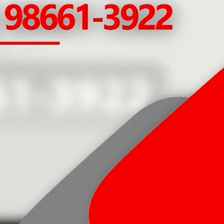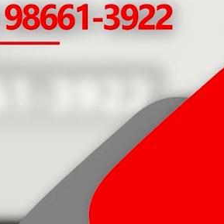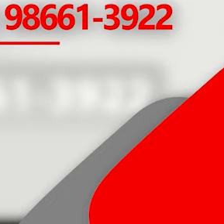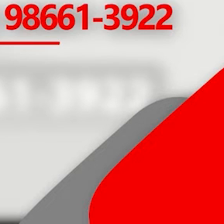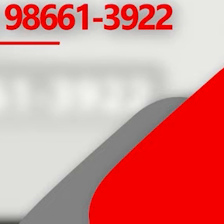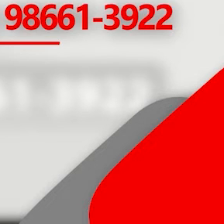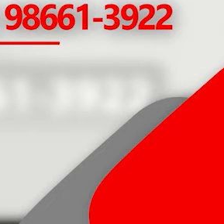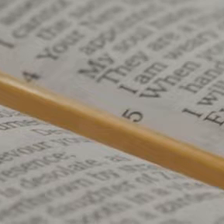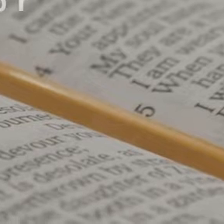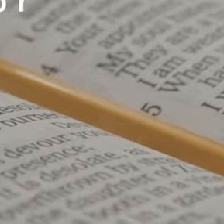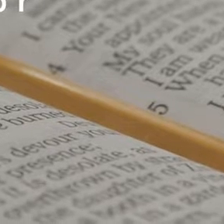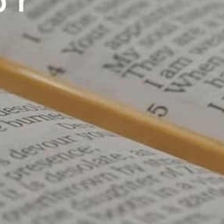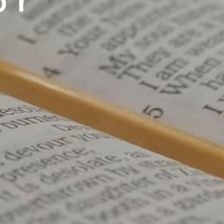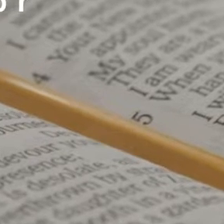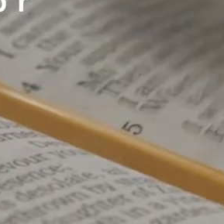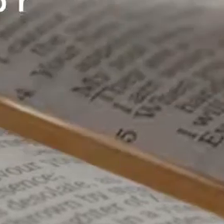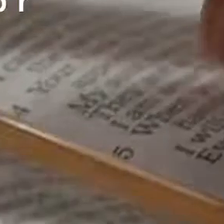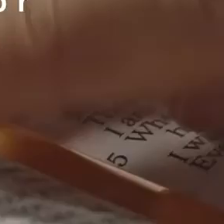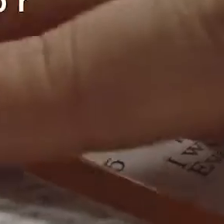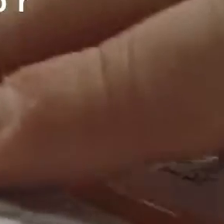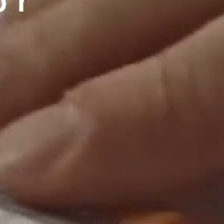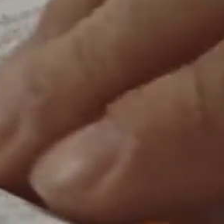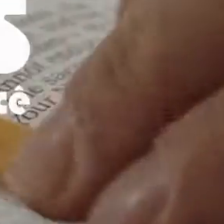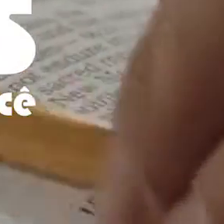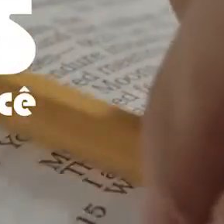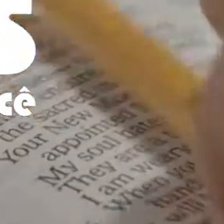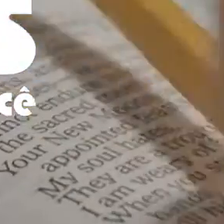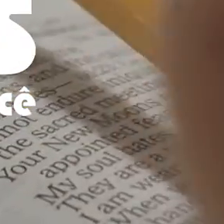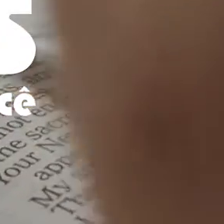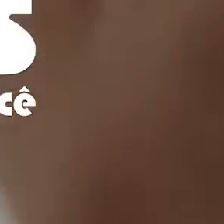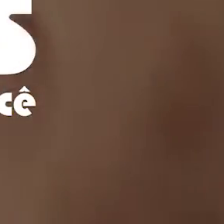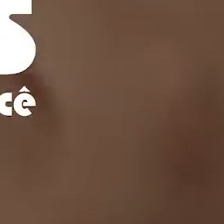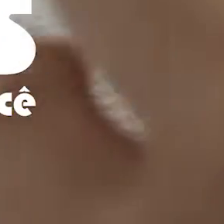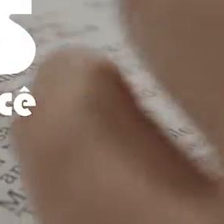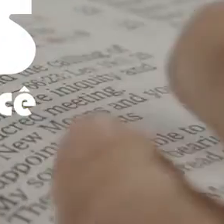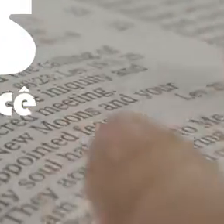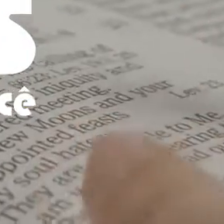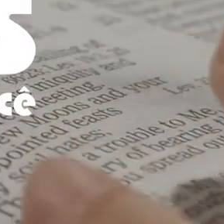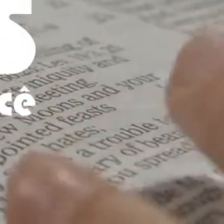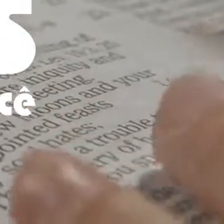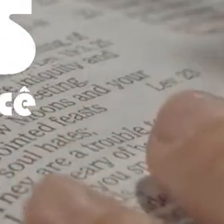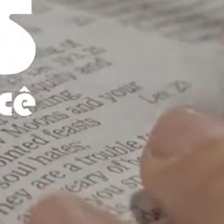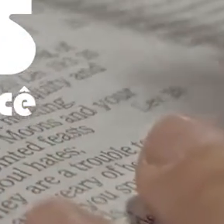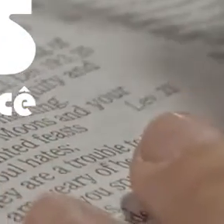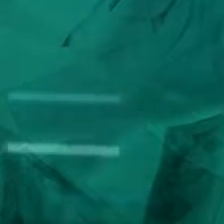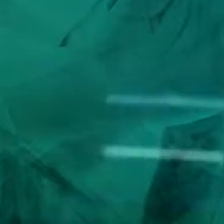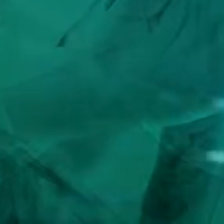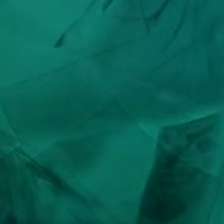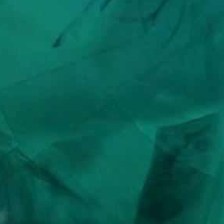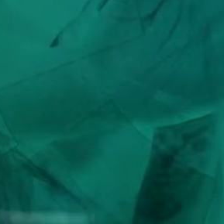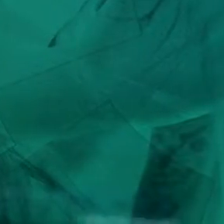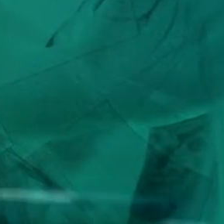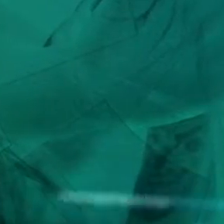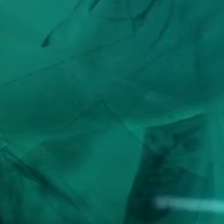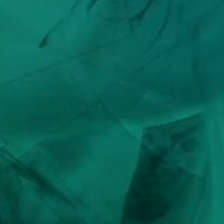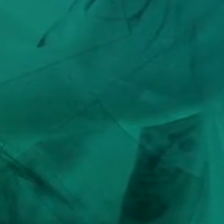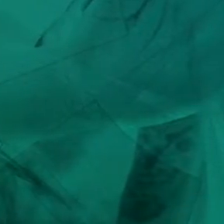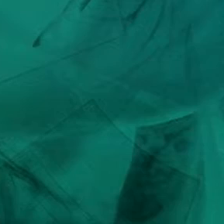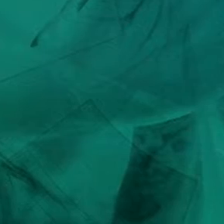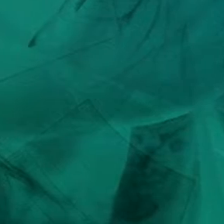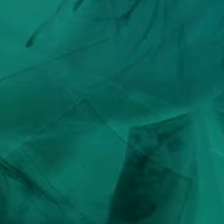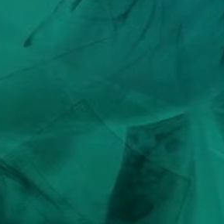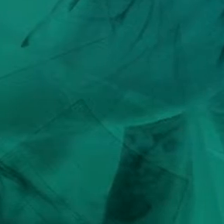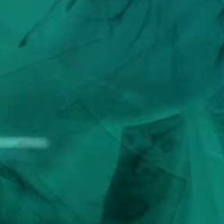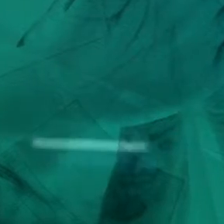98661-3922. Igreja Batista Getsêmani, Jesus ressuscitou por mim e por você. Conferência de